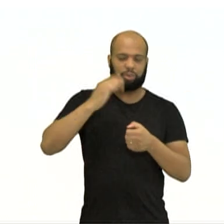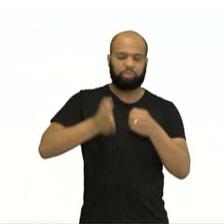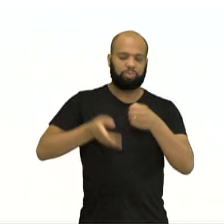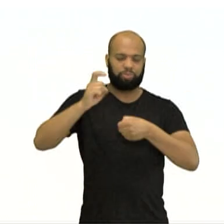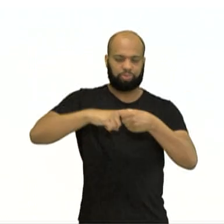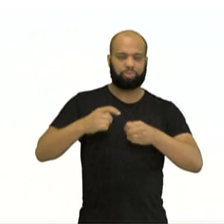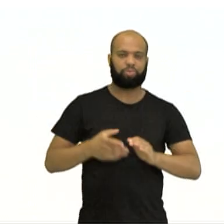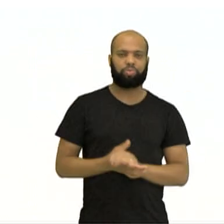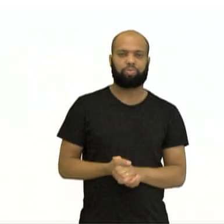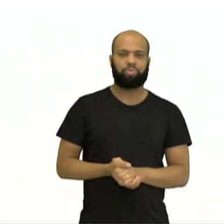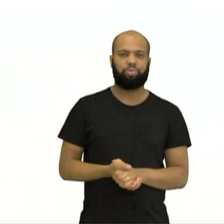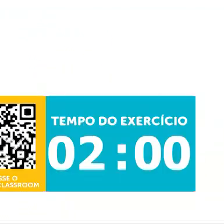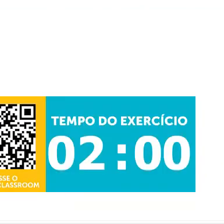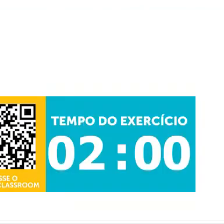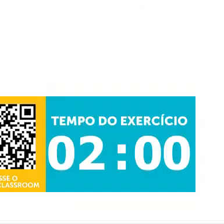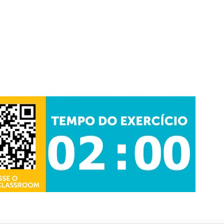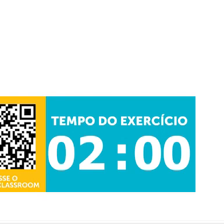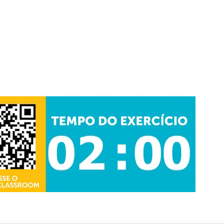você. Vai lá!